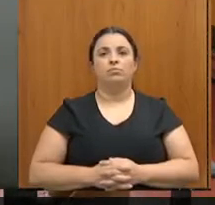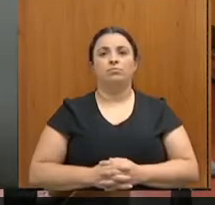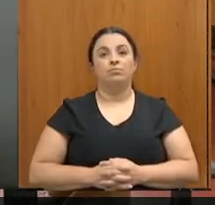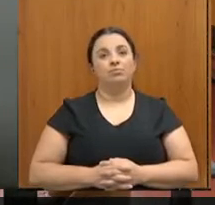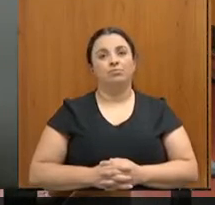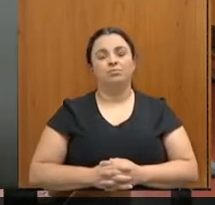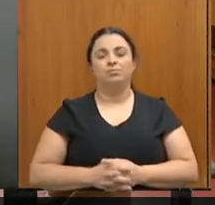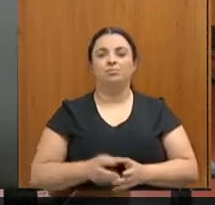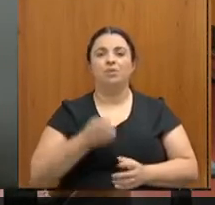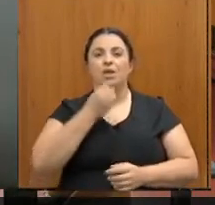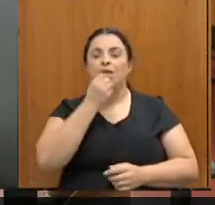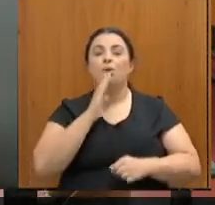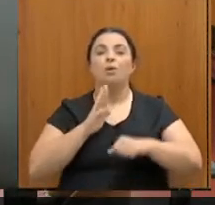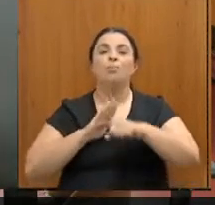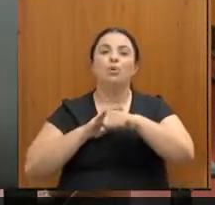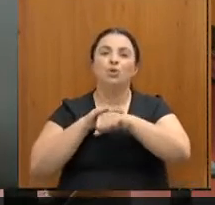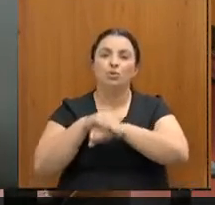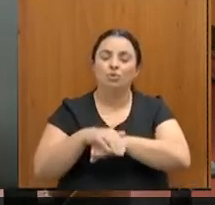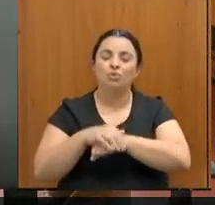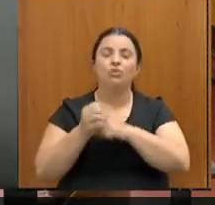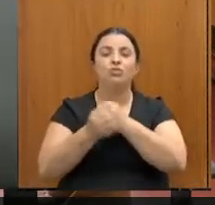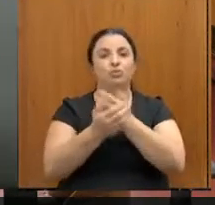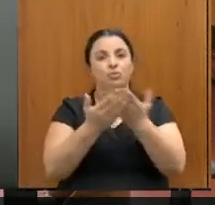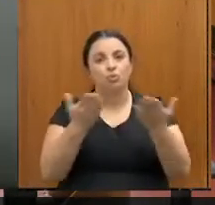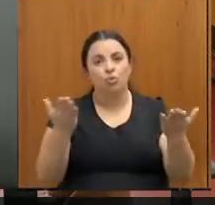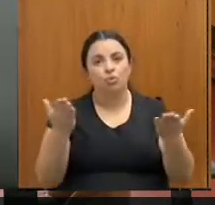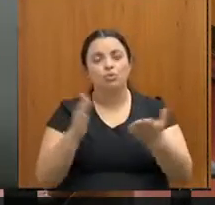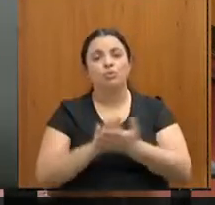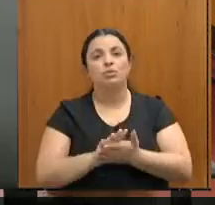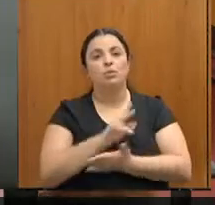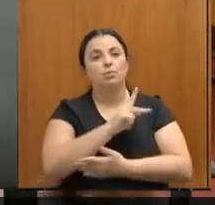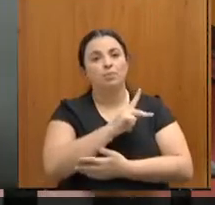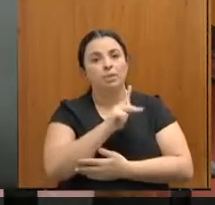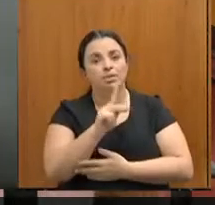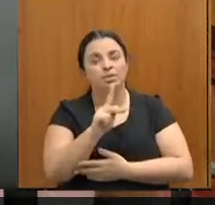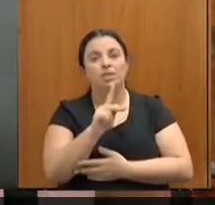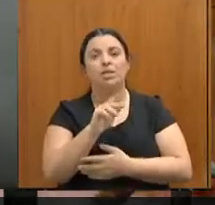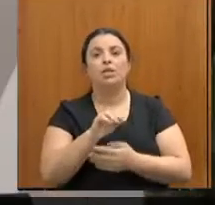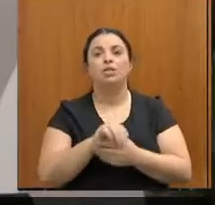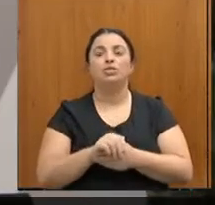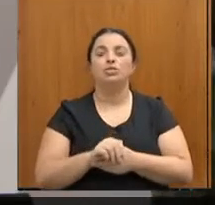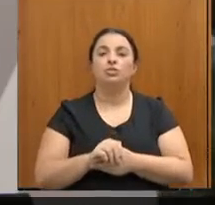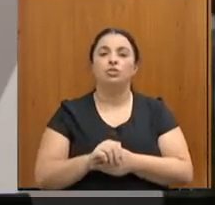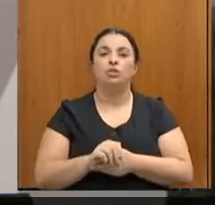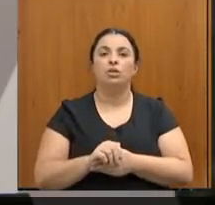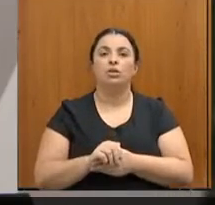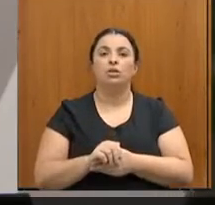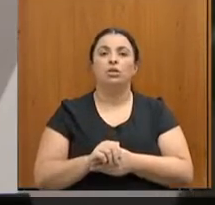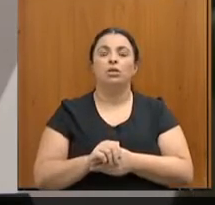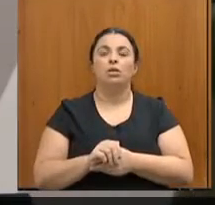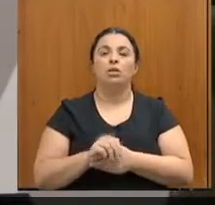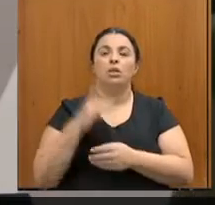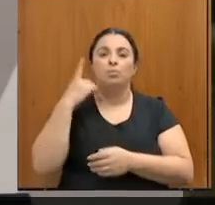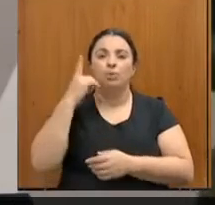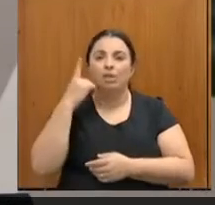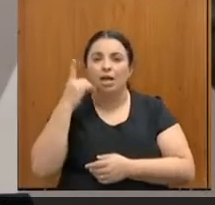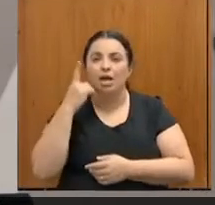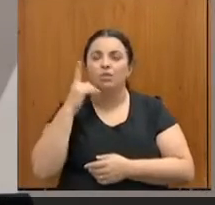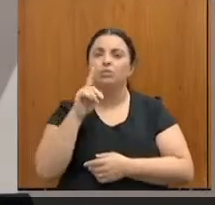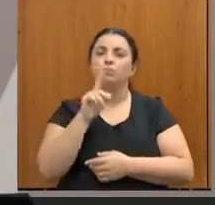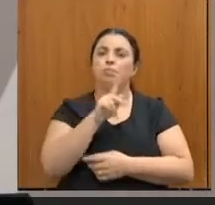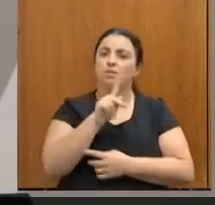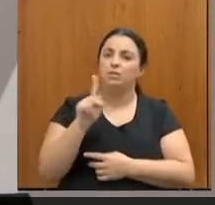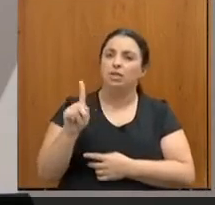boa noite a todos Presidente Gil Pereira Presidente Reinaldo demais deputados servidores dessa